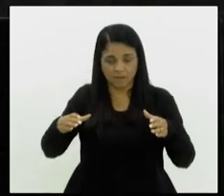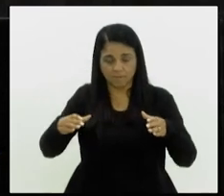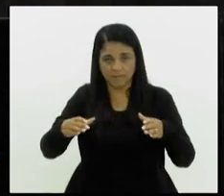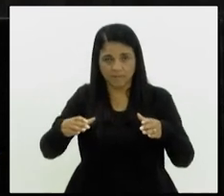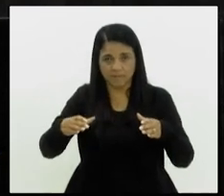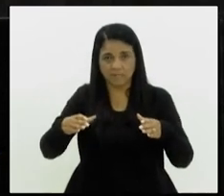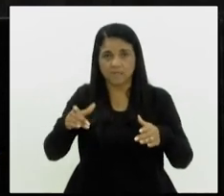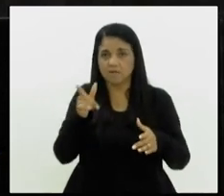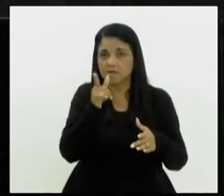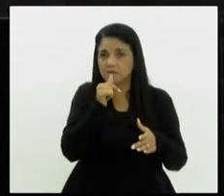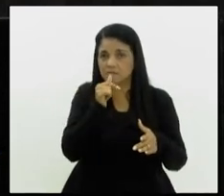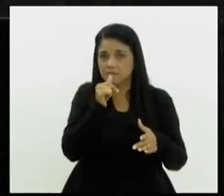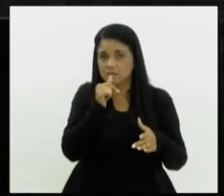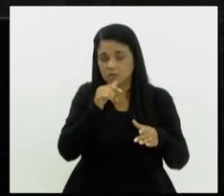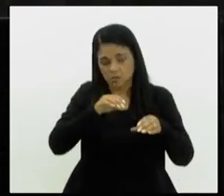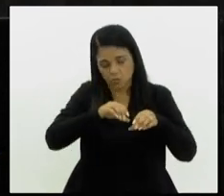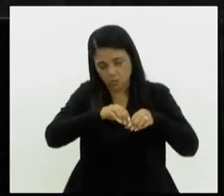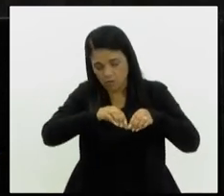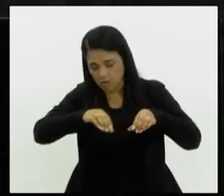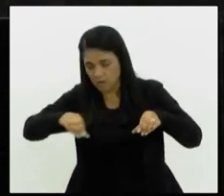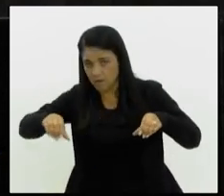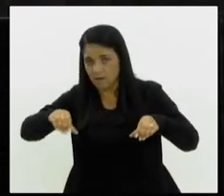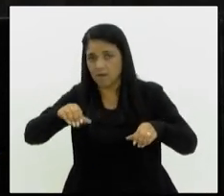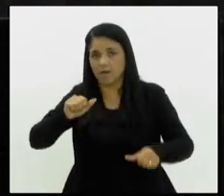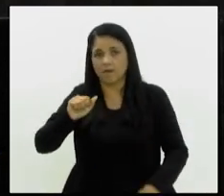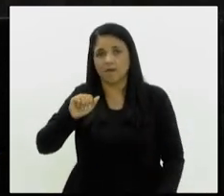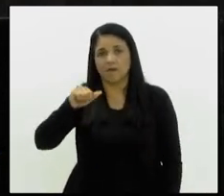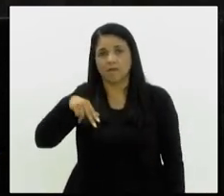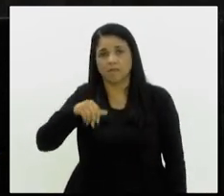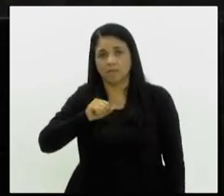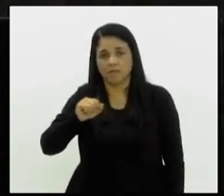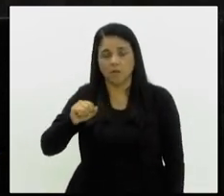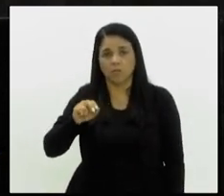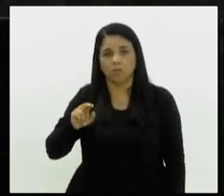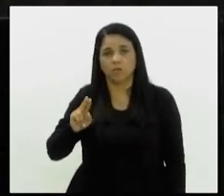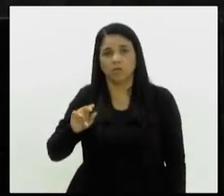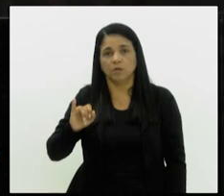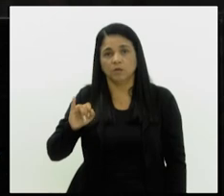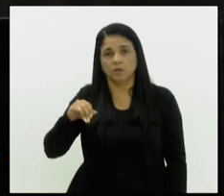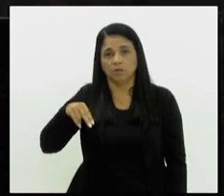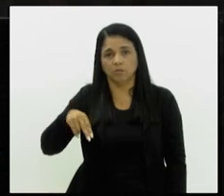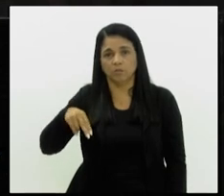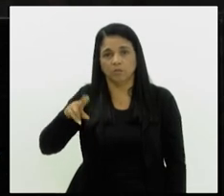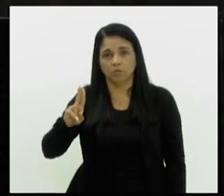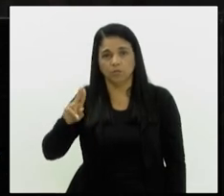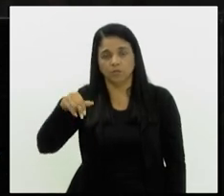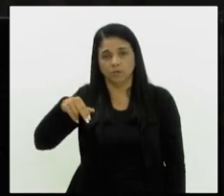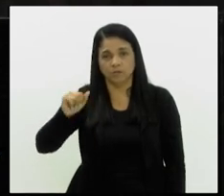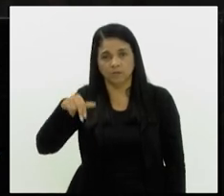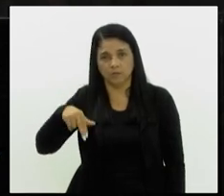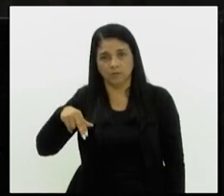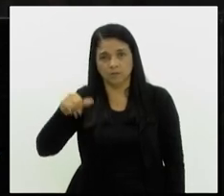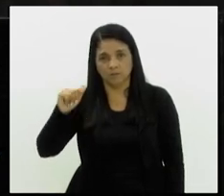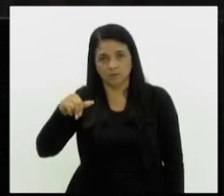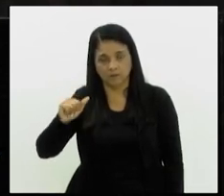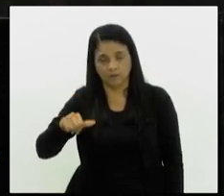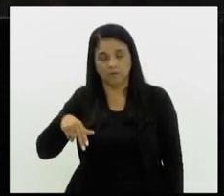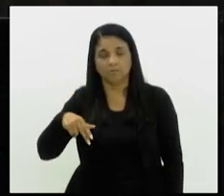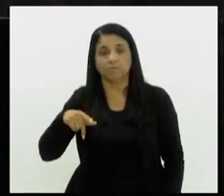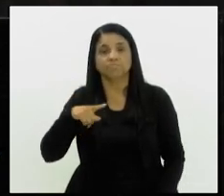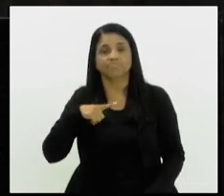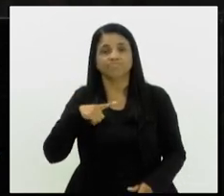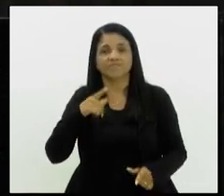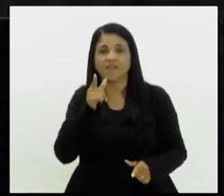hídrica, do canal do Imunana, que é composto também pelo rio Guapiaçu, as águas